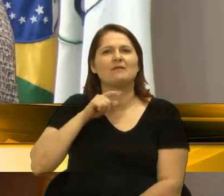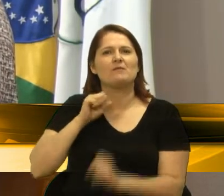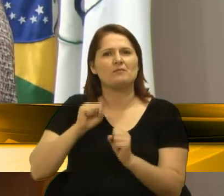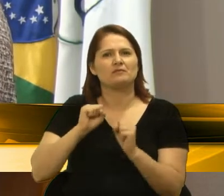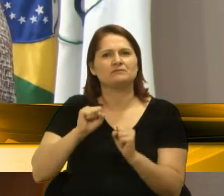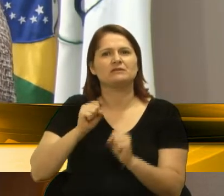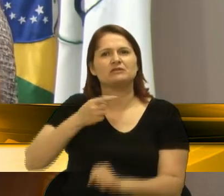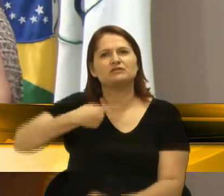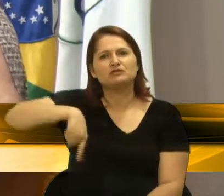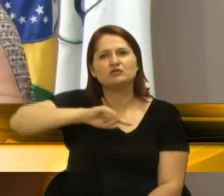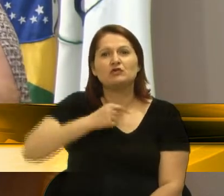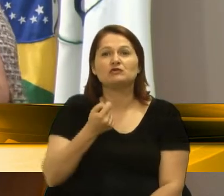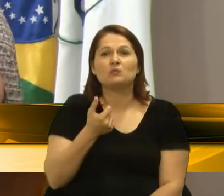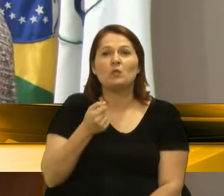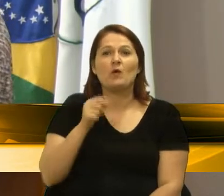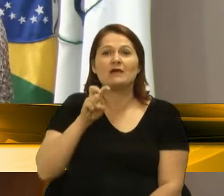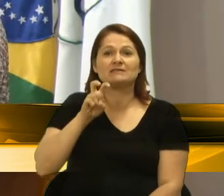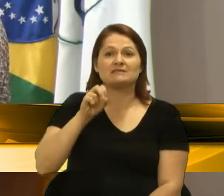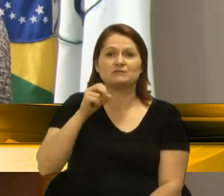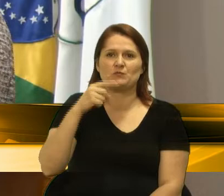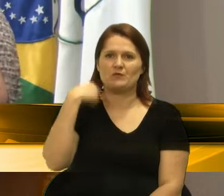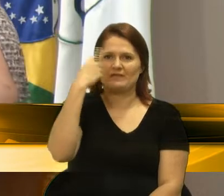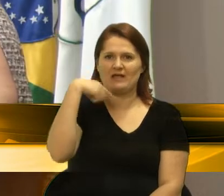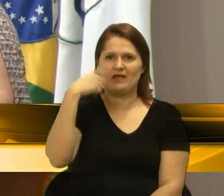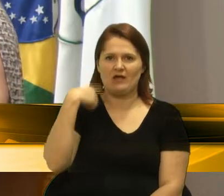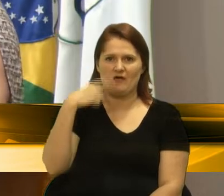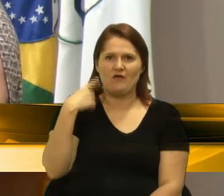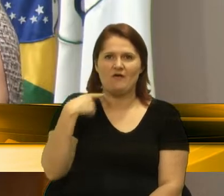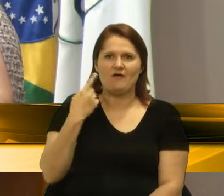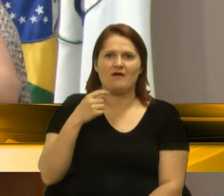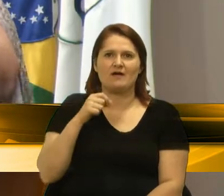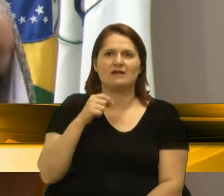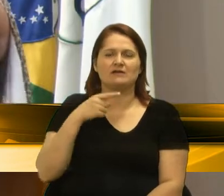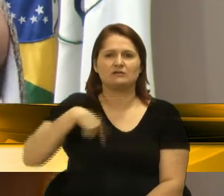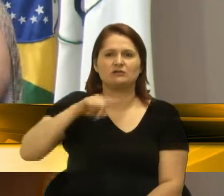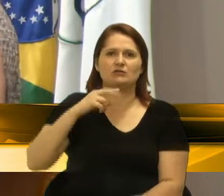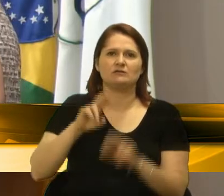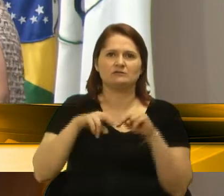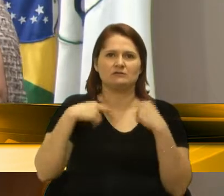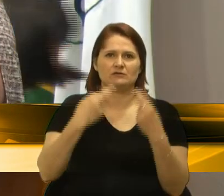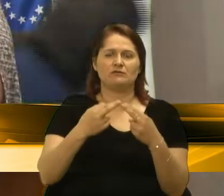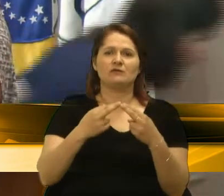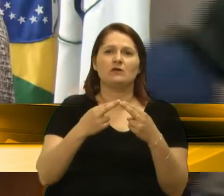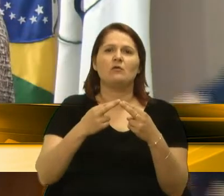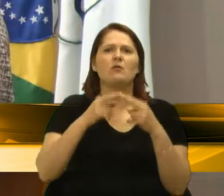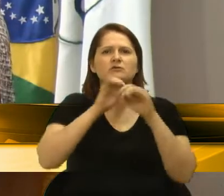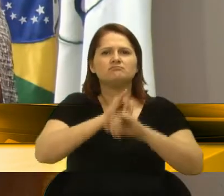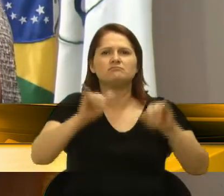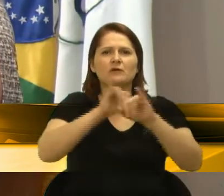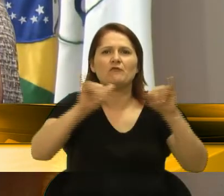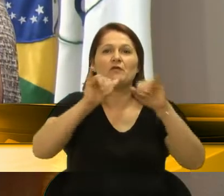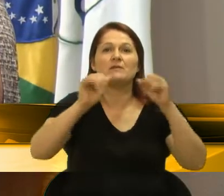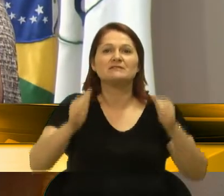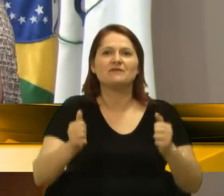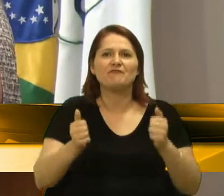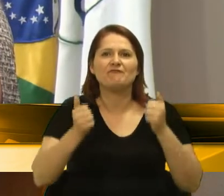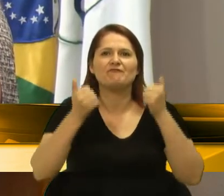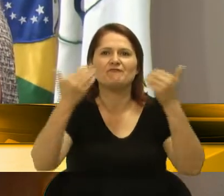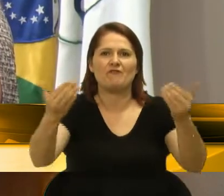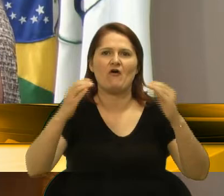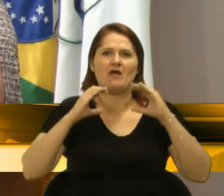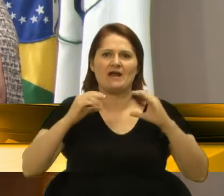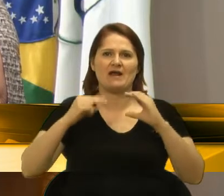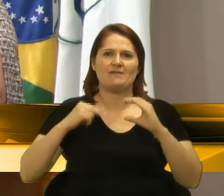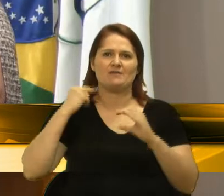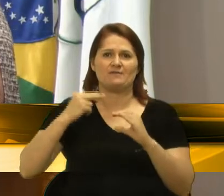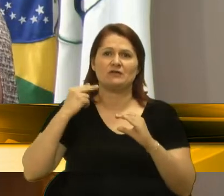horas de sessão que tivemos, um alcance fora desta casa, um alcance fora da cidade